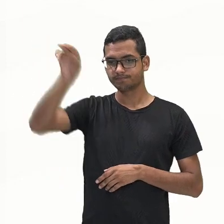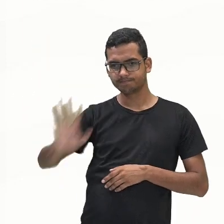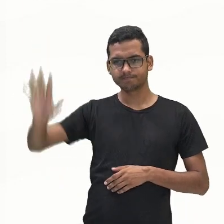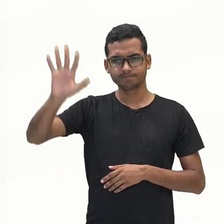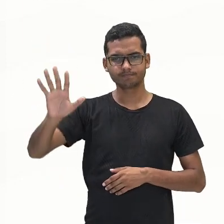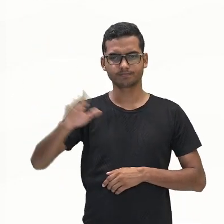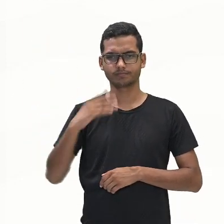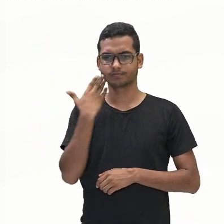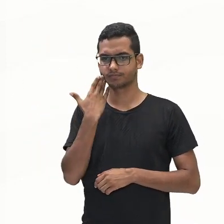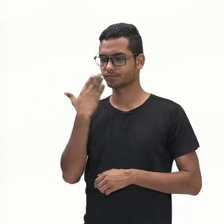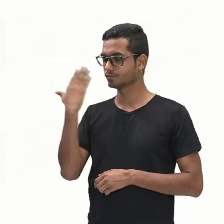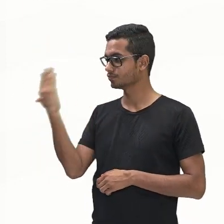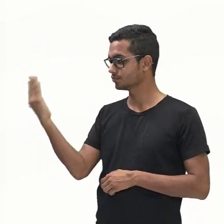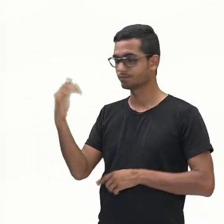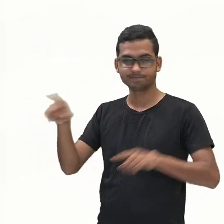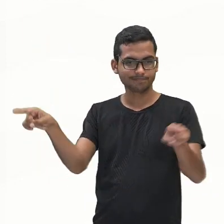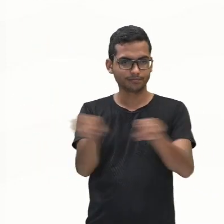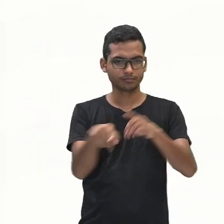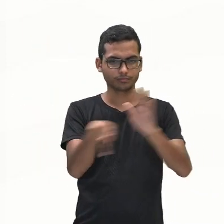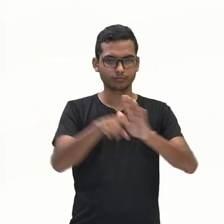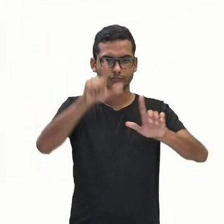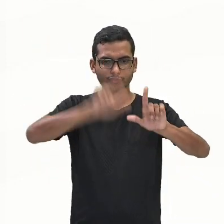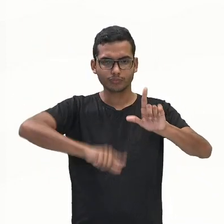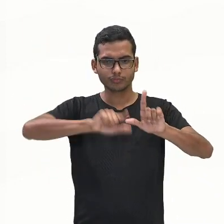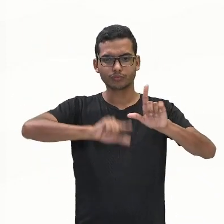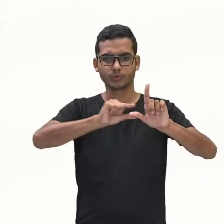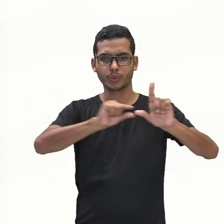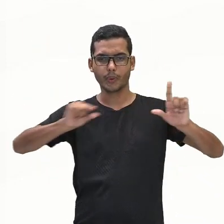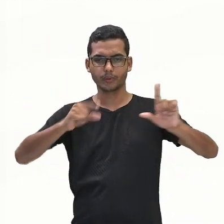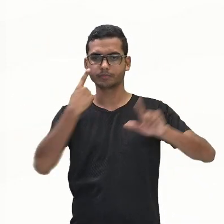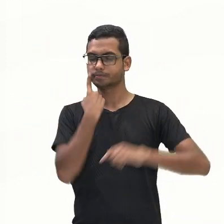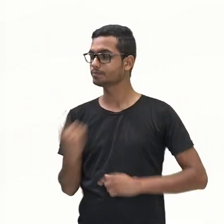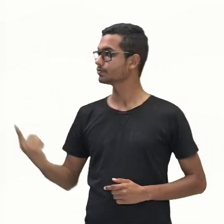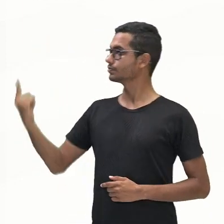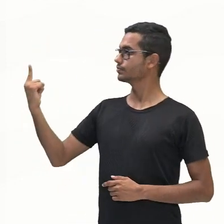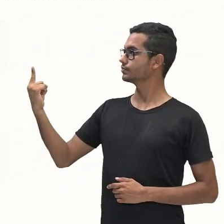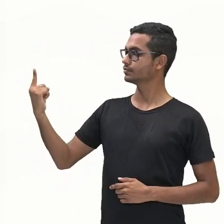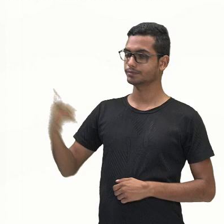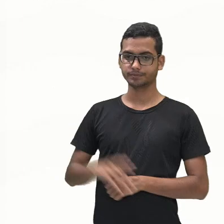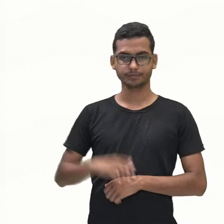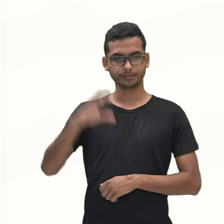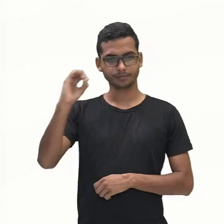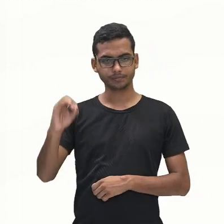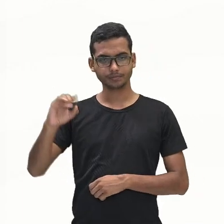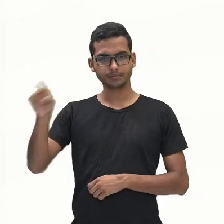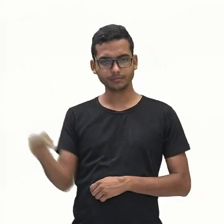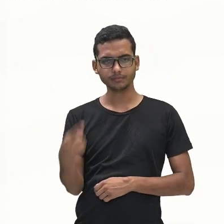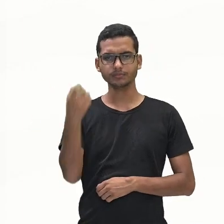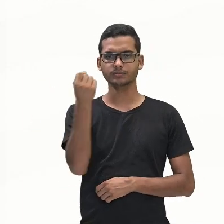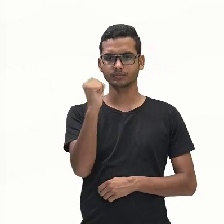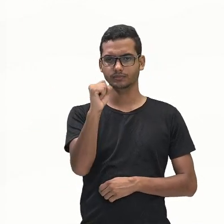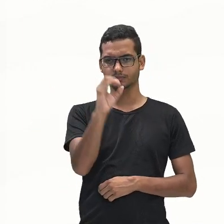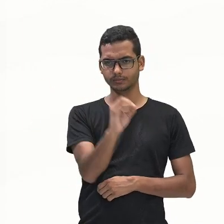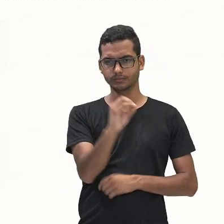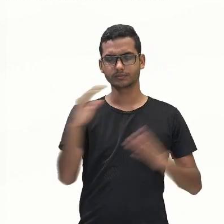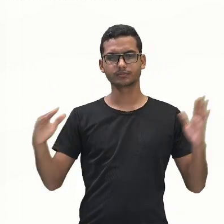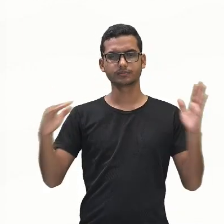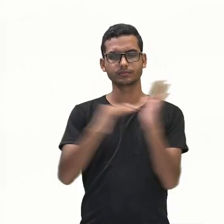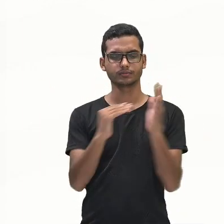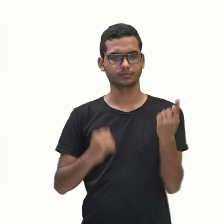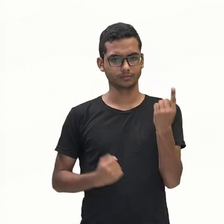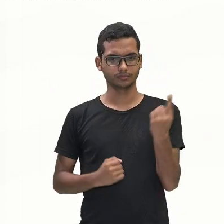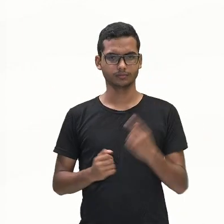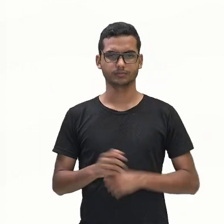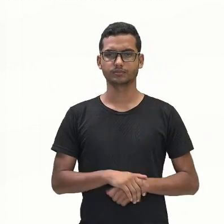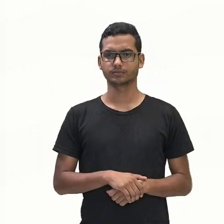classificação, olha, a gente tem na nossa legenda de 0,800, né, até 1, que é o mais elevado, a